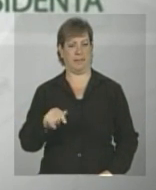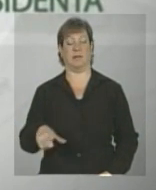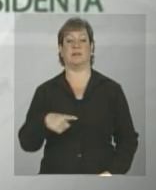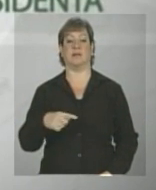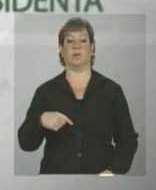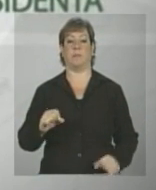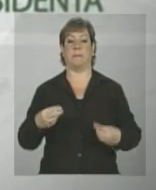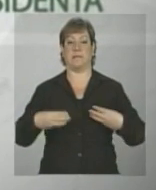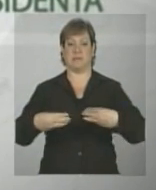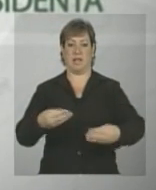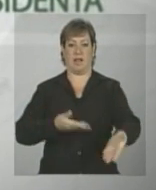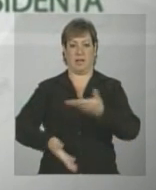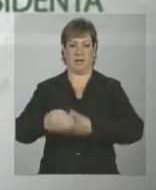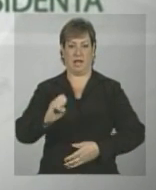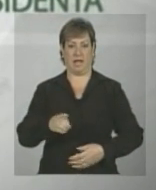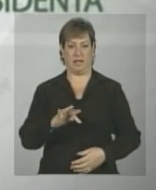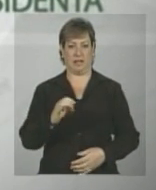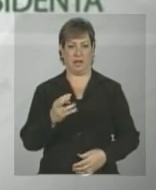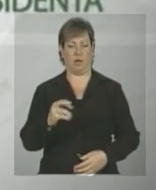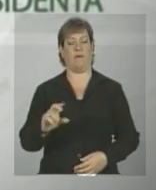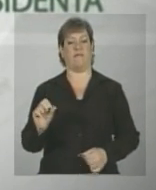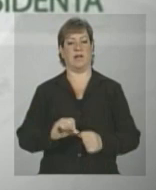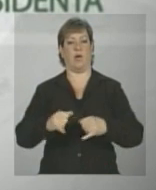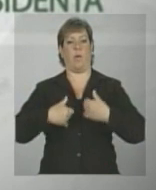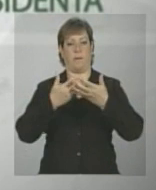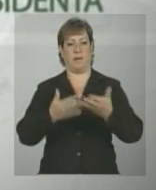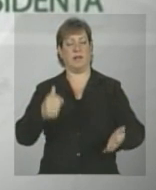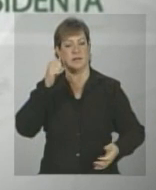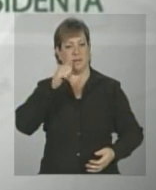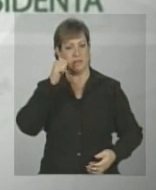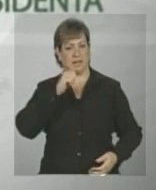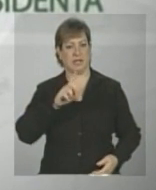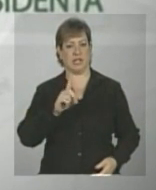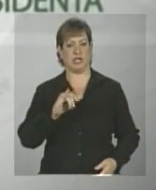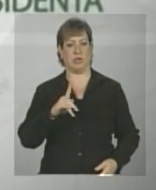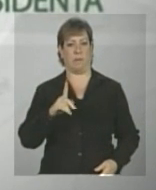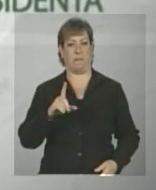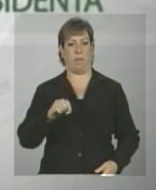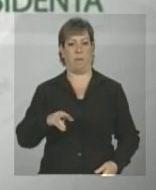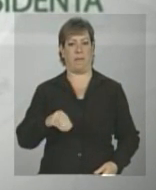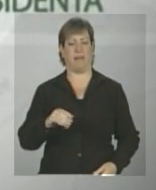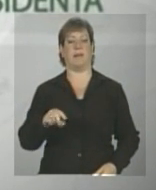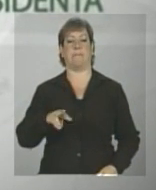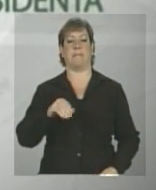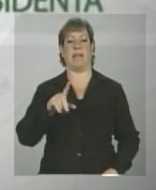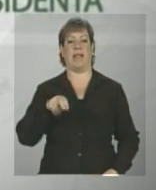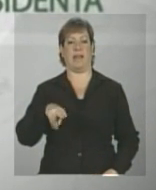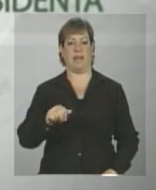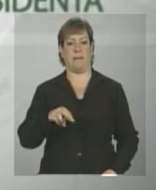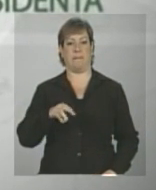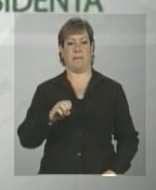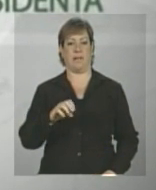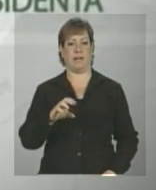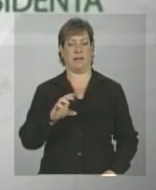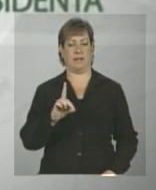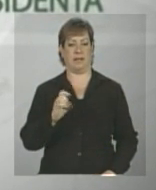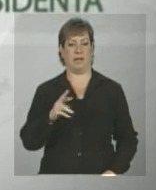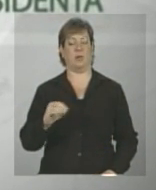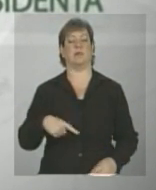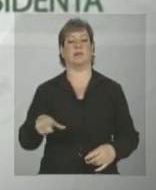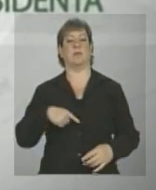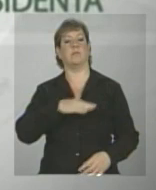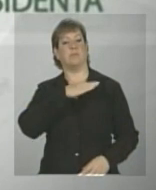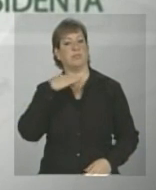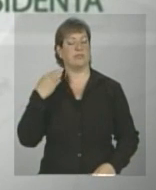Relações Exteriores fez uma homenagem póstuma à diplomata Milena Medeiros, que faleceu em dezembro de 2011, vítima de